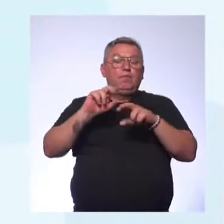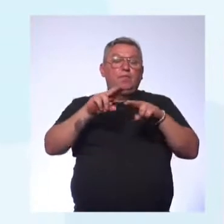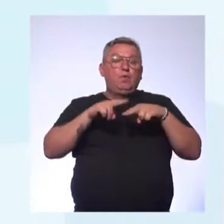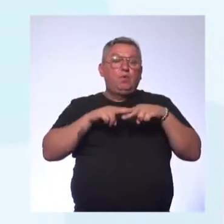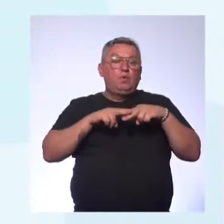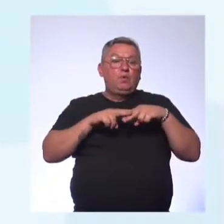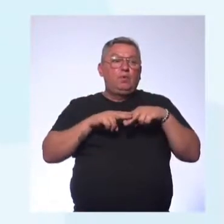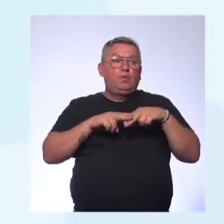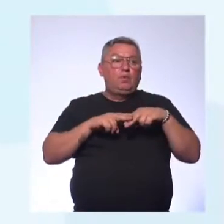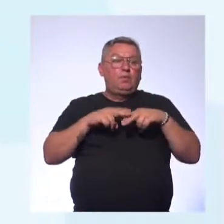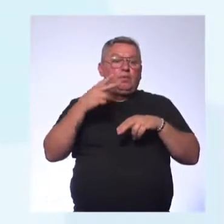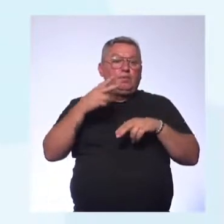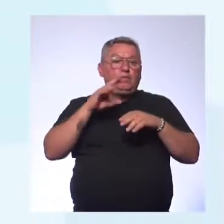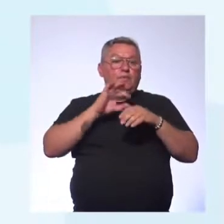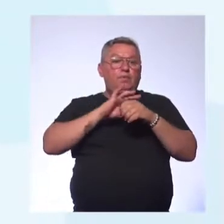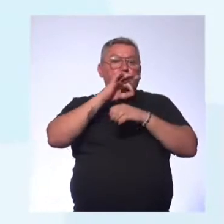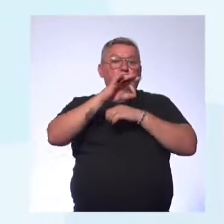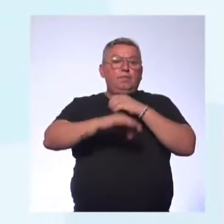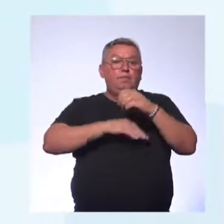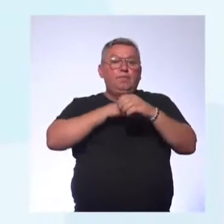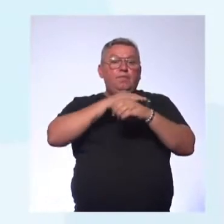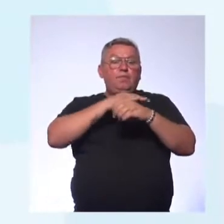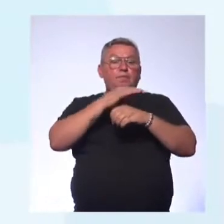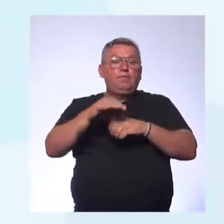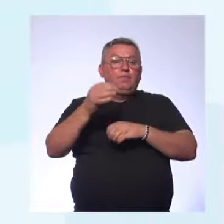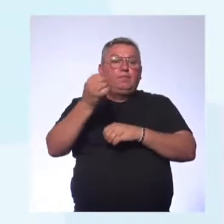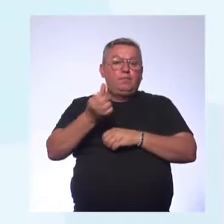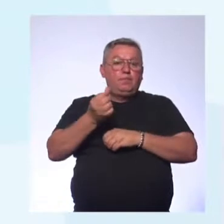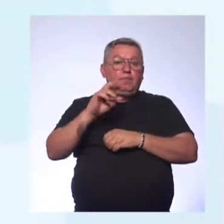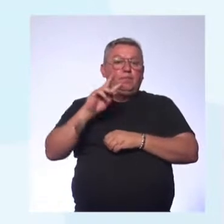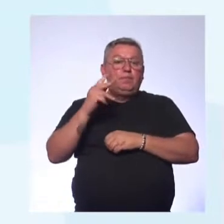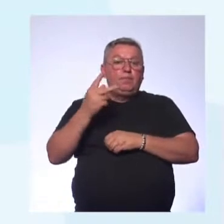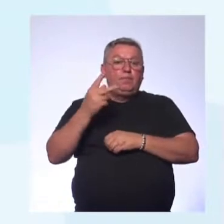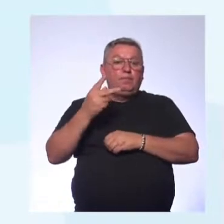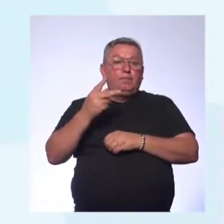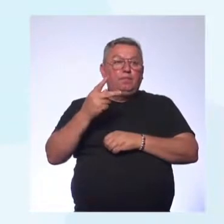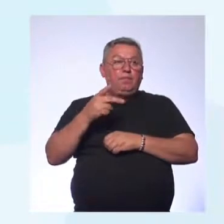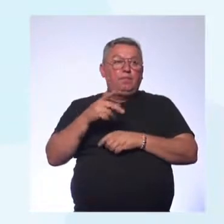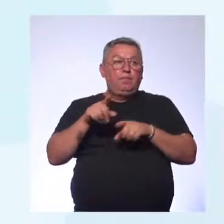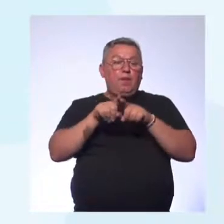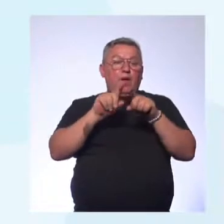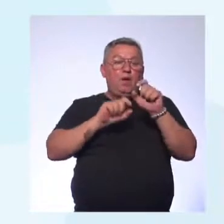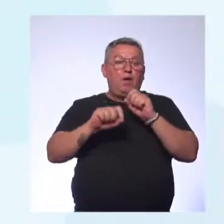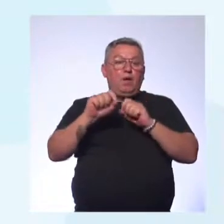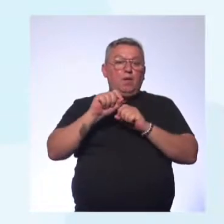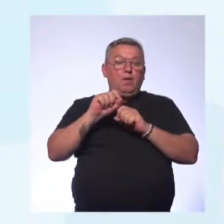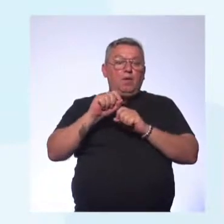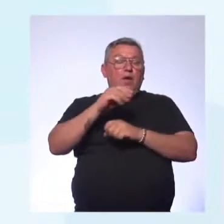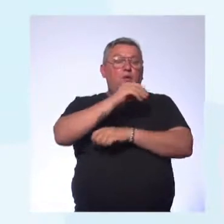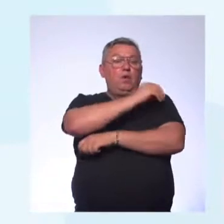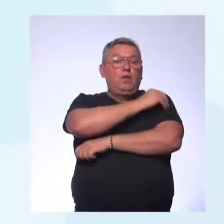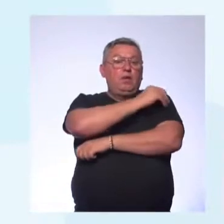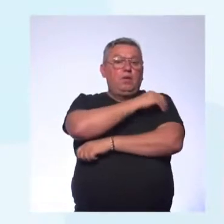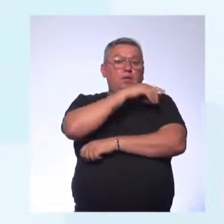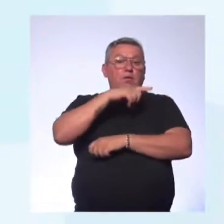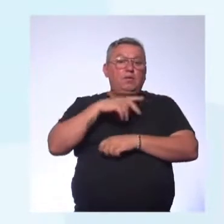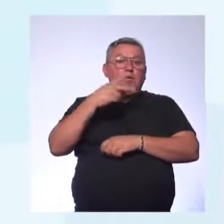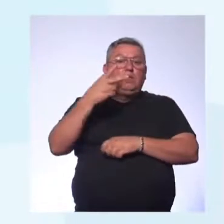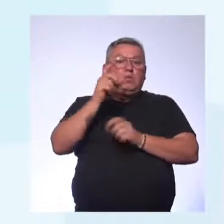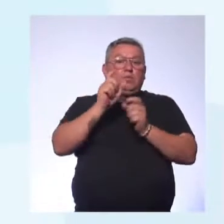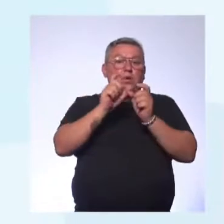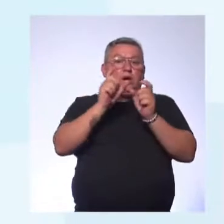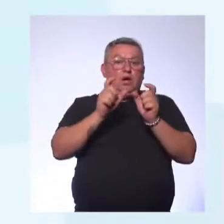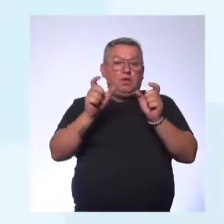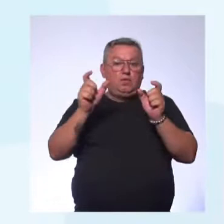a dois átomos de carbono e um de oxigênio e seis de hidrogênio então o etanol ele tem duas